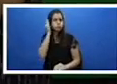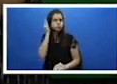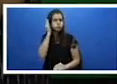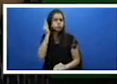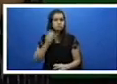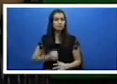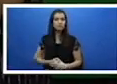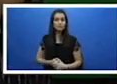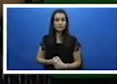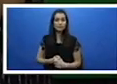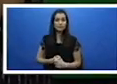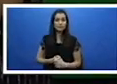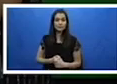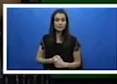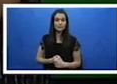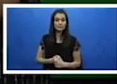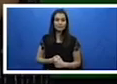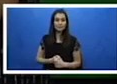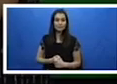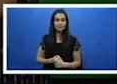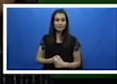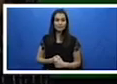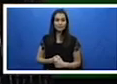já deve saber, né?